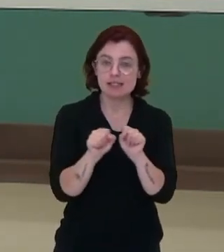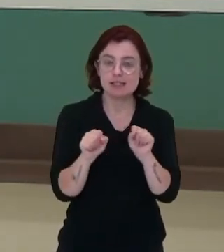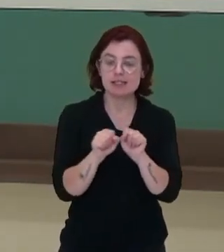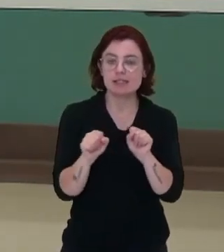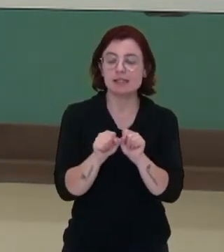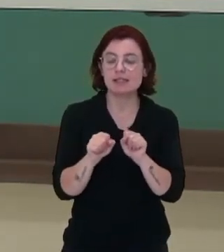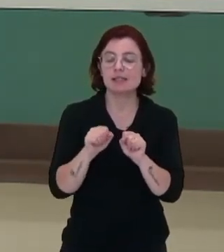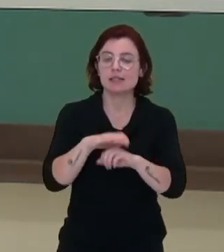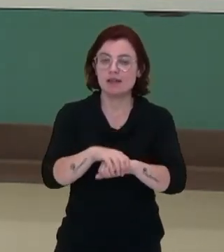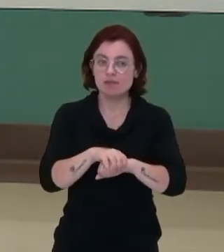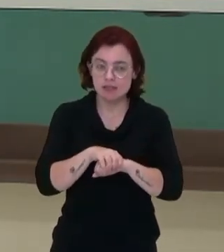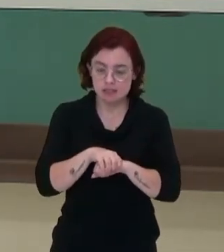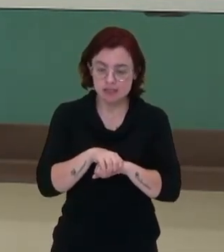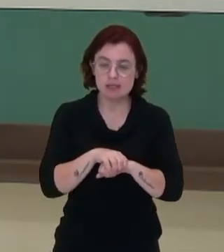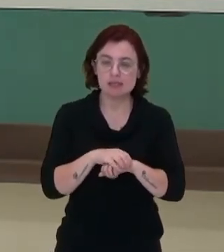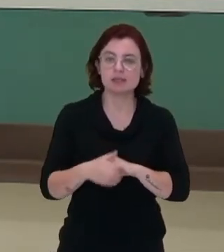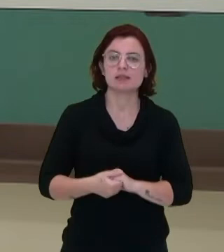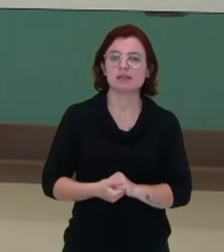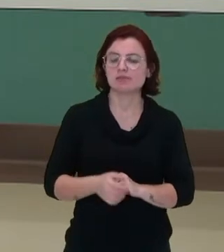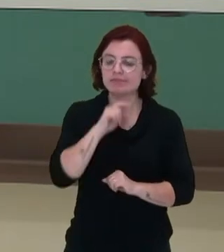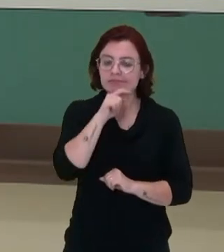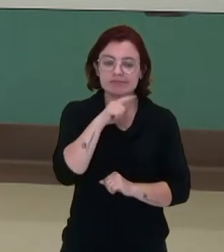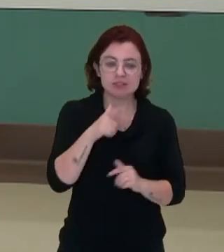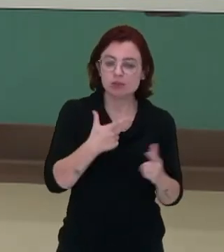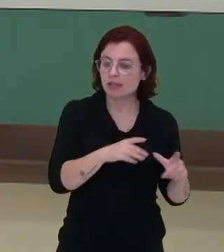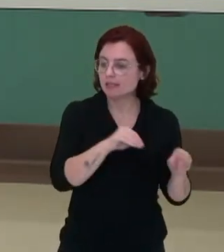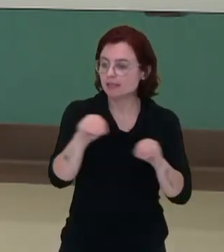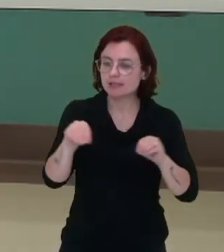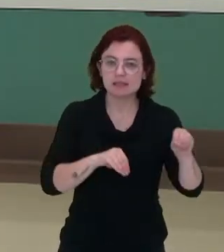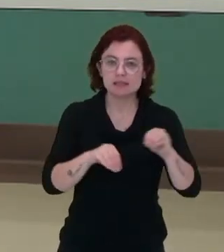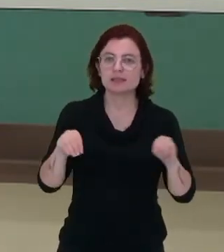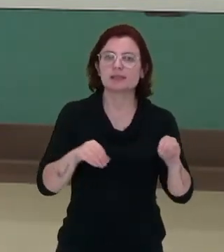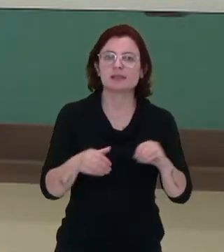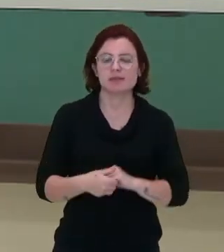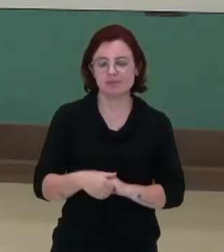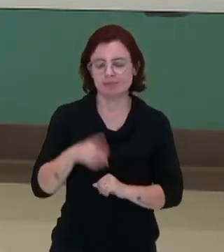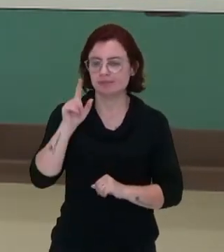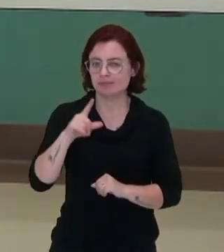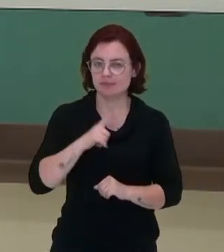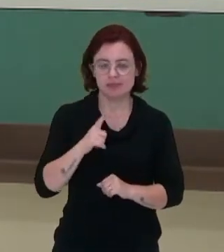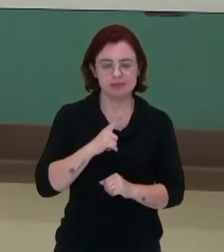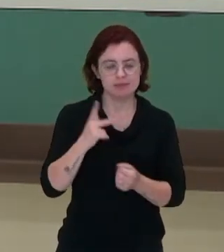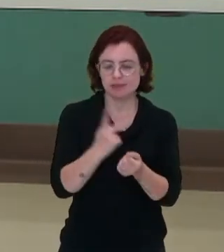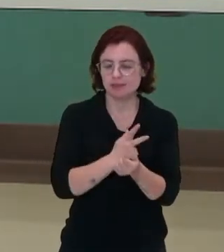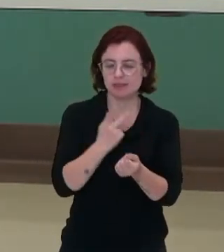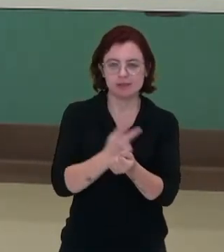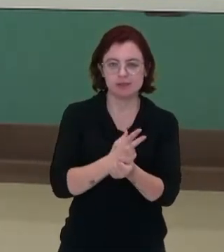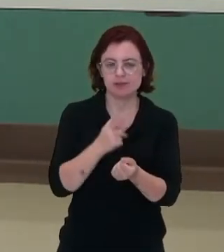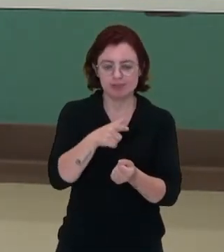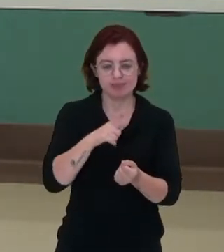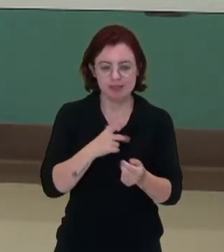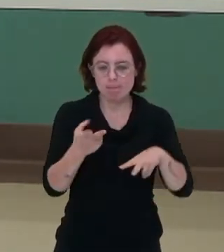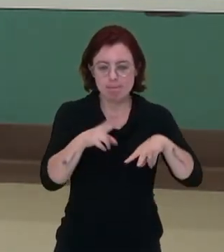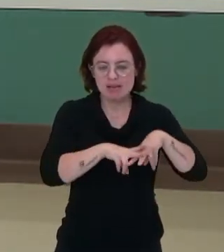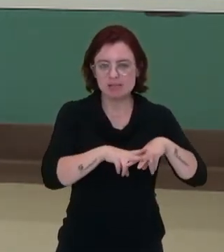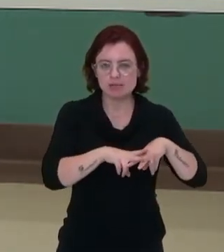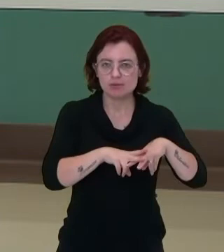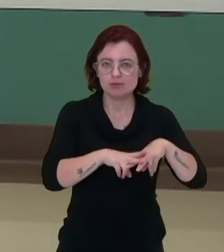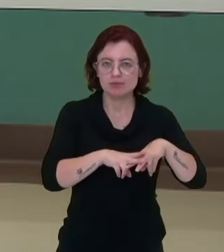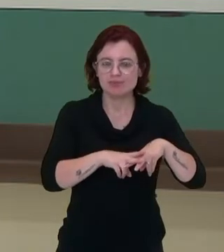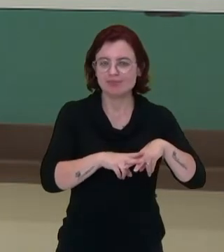de defesa. Ele não tem para onde ir. Ele está capturado, ele está preso, ele